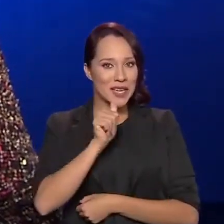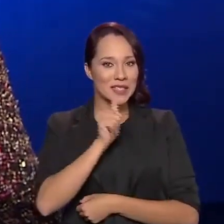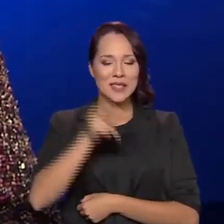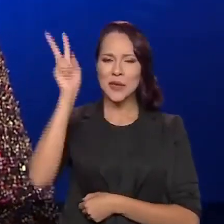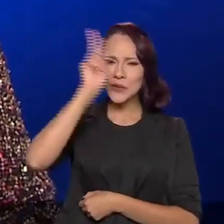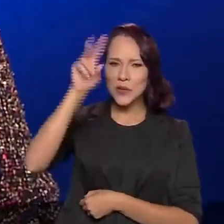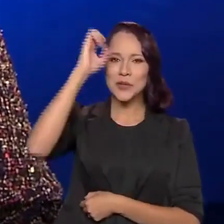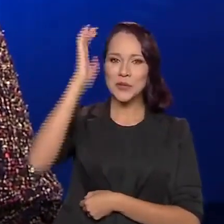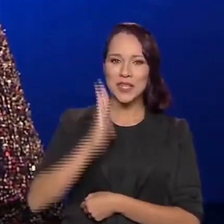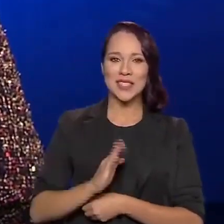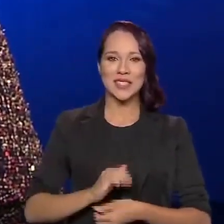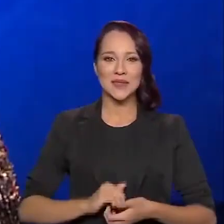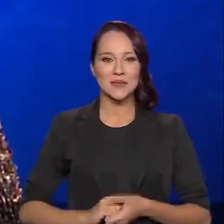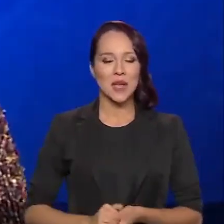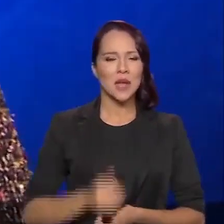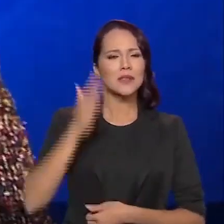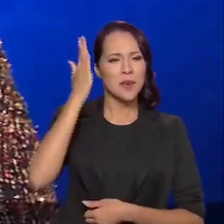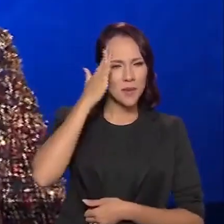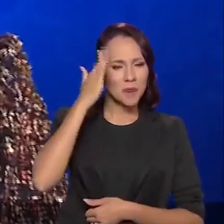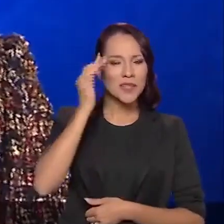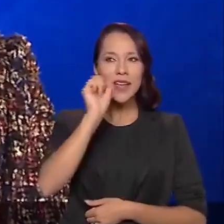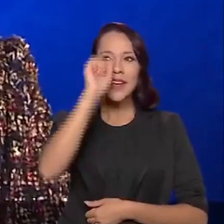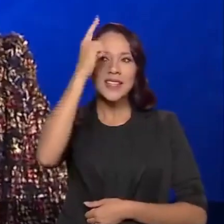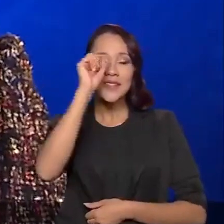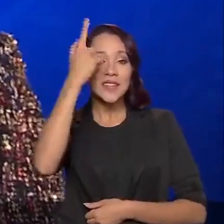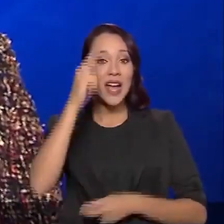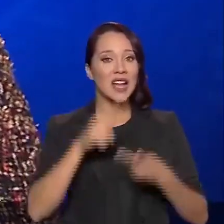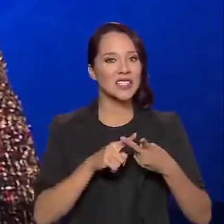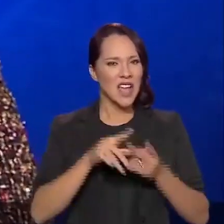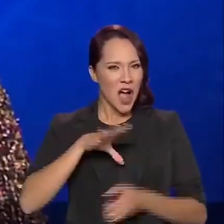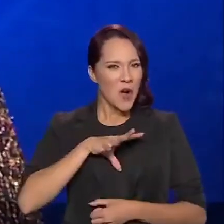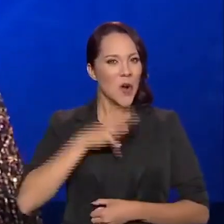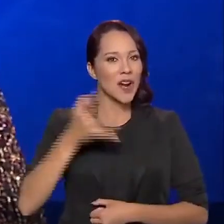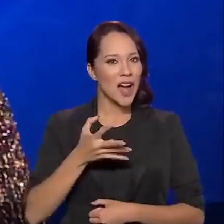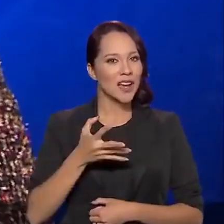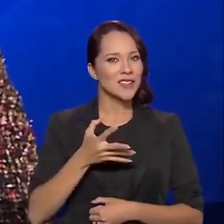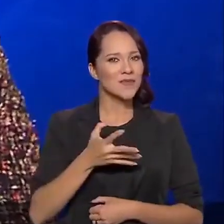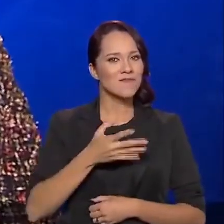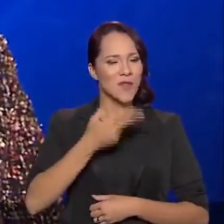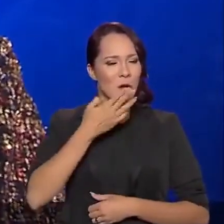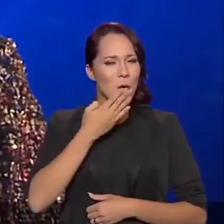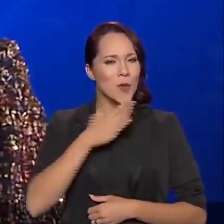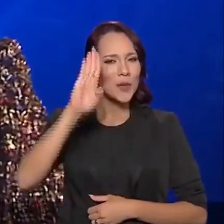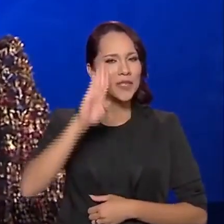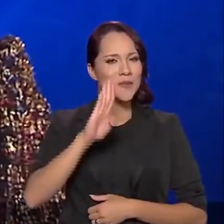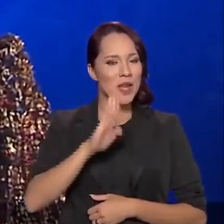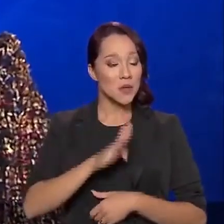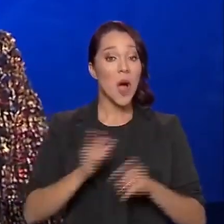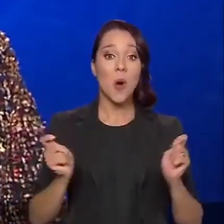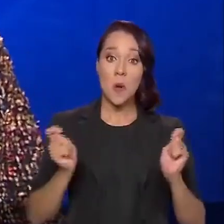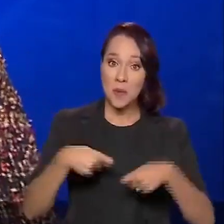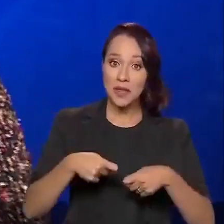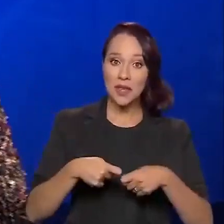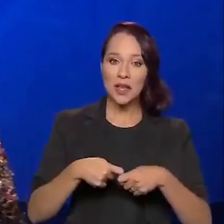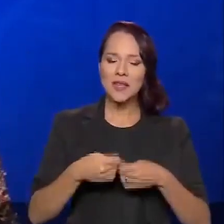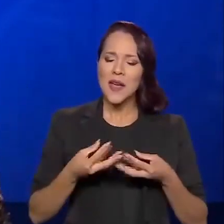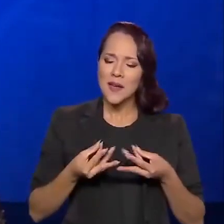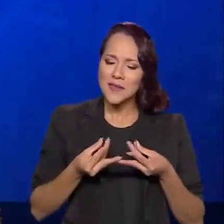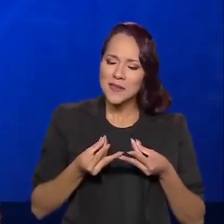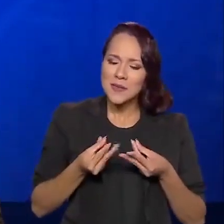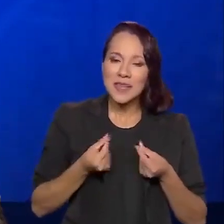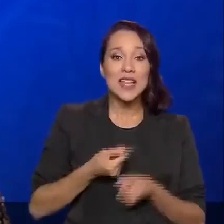mulheres da história do Brasil. Sabemos que a criatividade, a garra, o comprometimento, a competência,